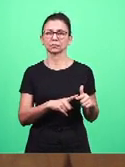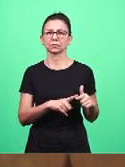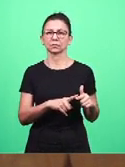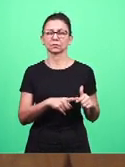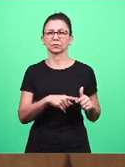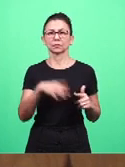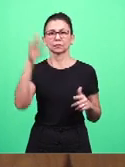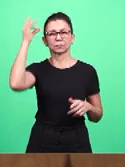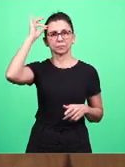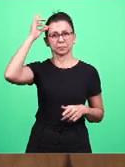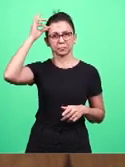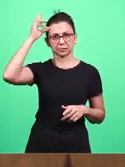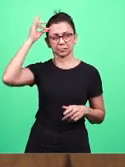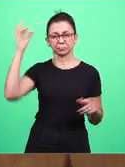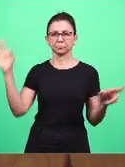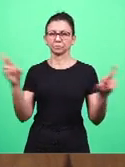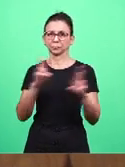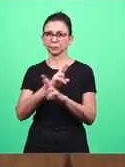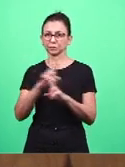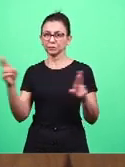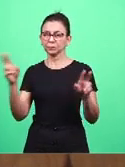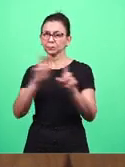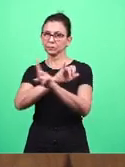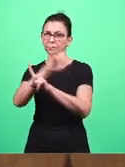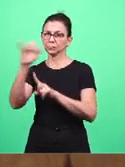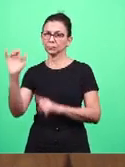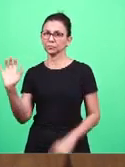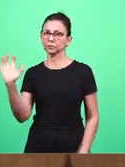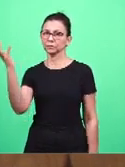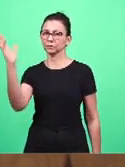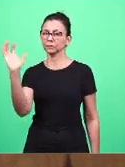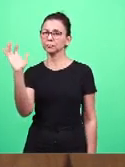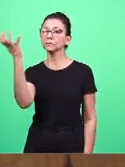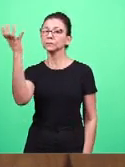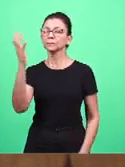desavença que existe entre Israel e os árabes,